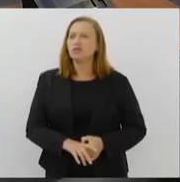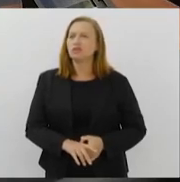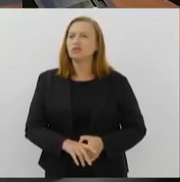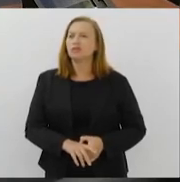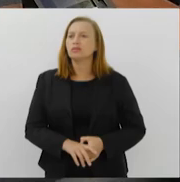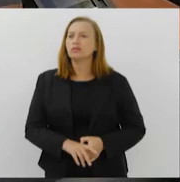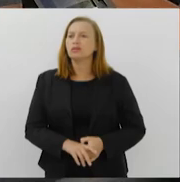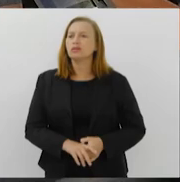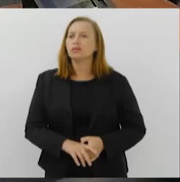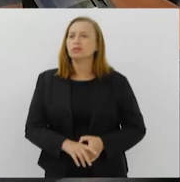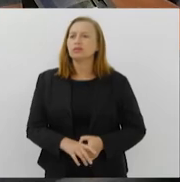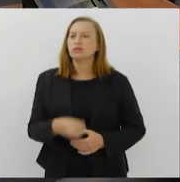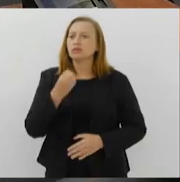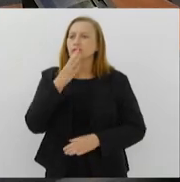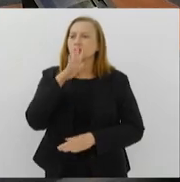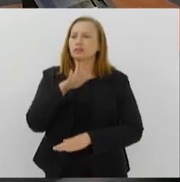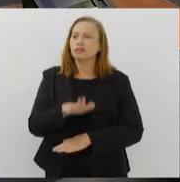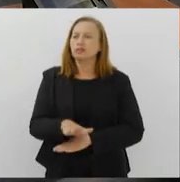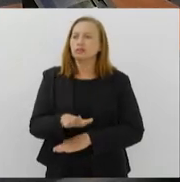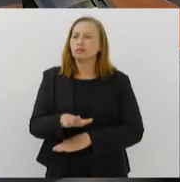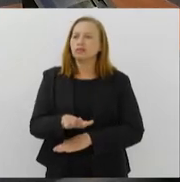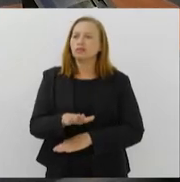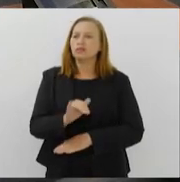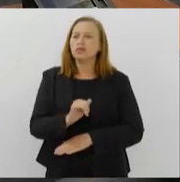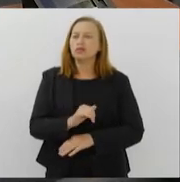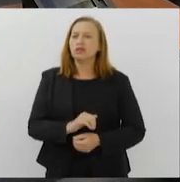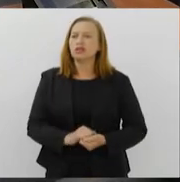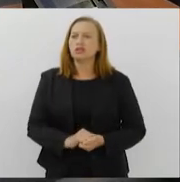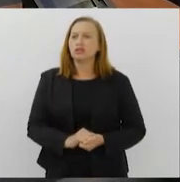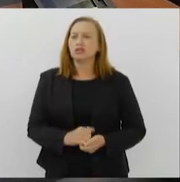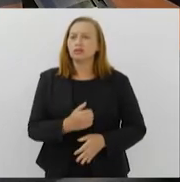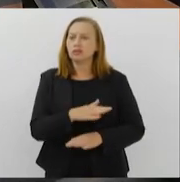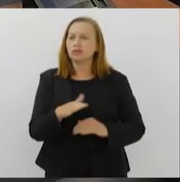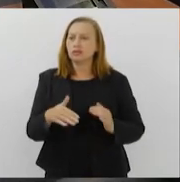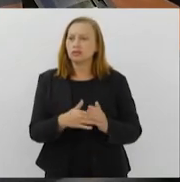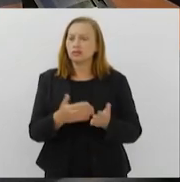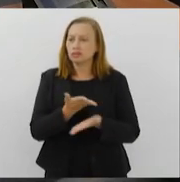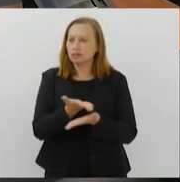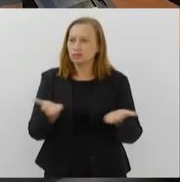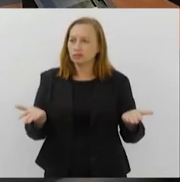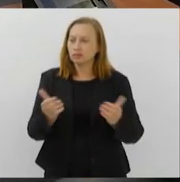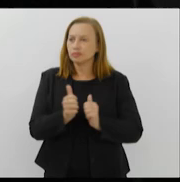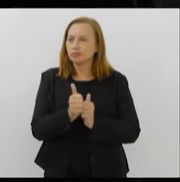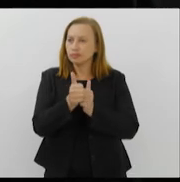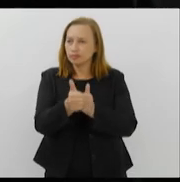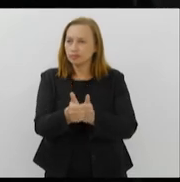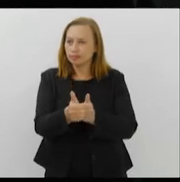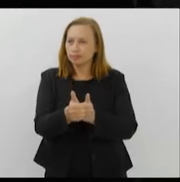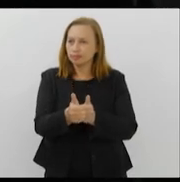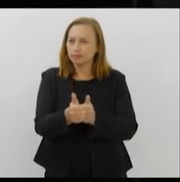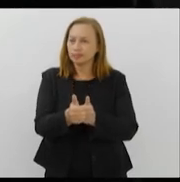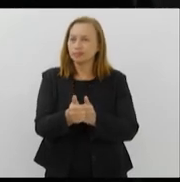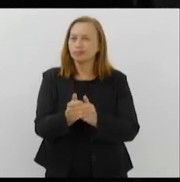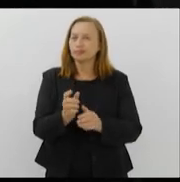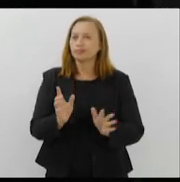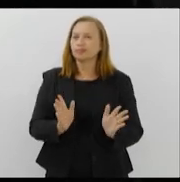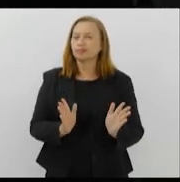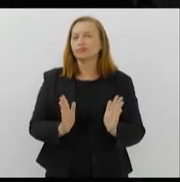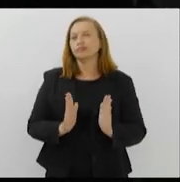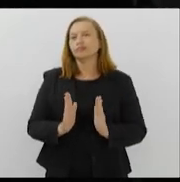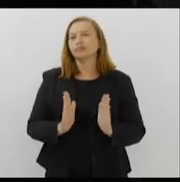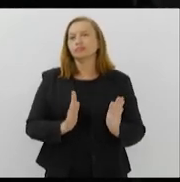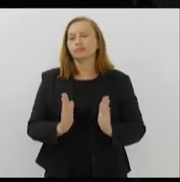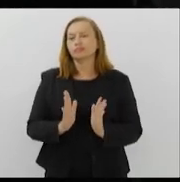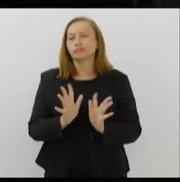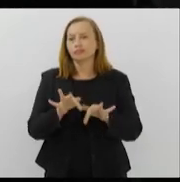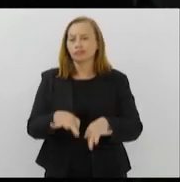Uma boa tarde a todos e todas, saudar meus colegas, deputados e deputadas que acompanham esse expediente final, aqueles